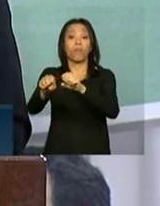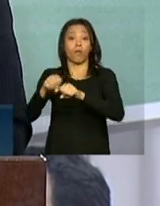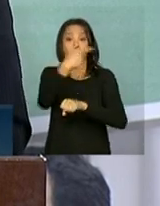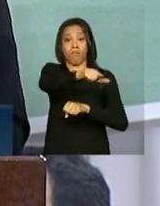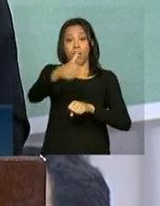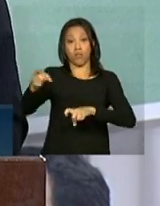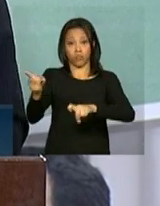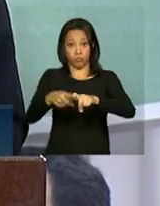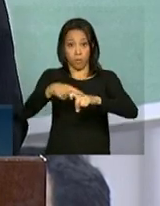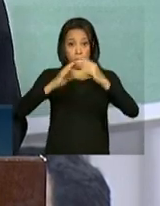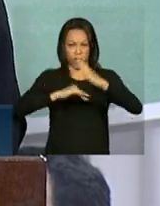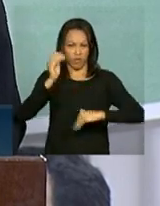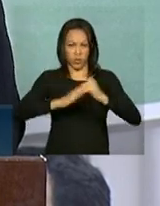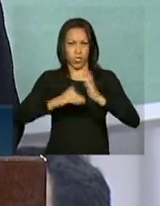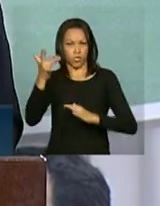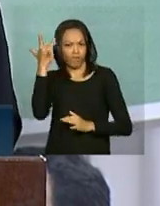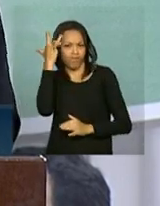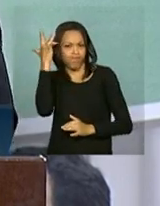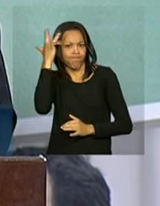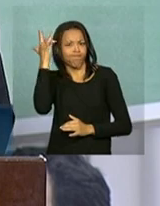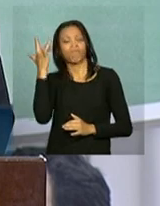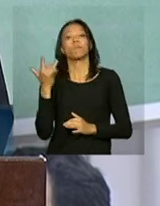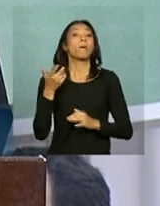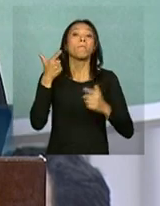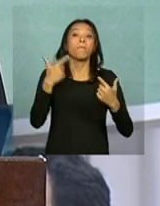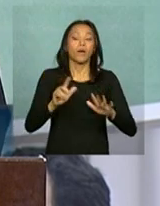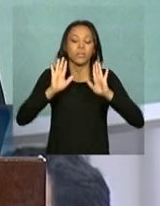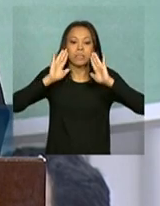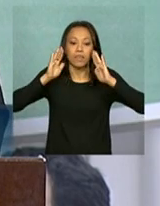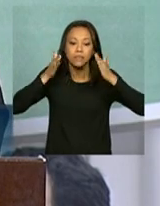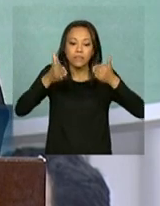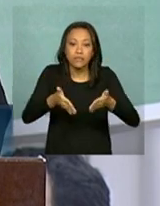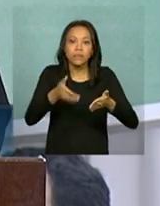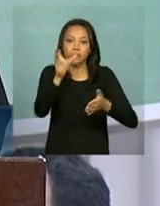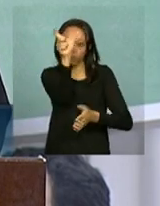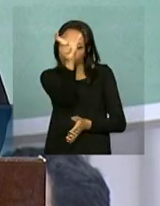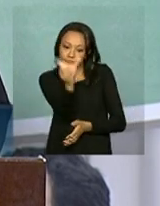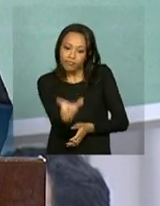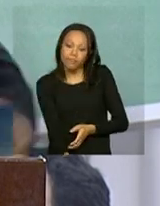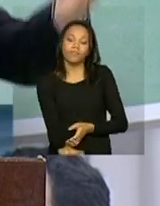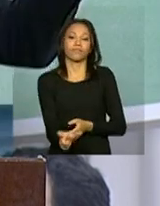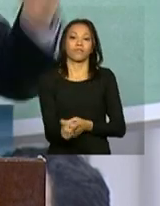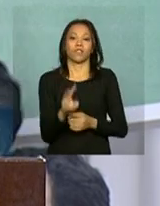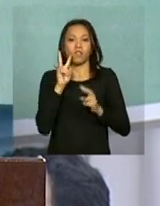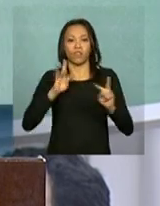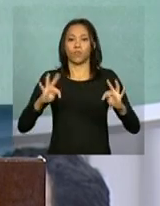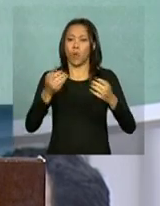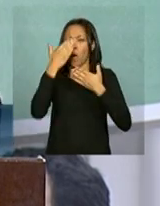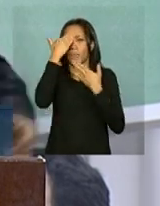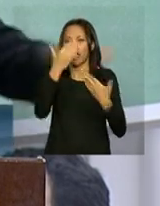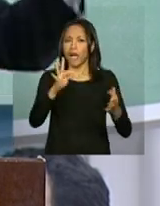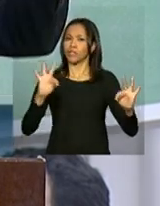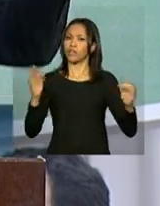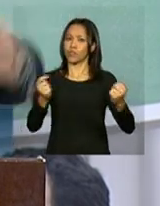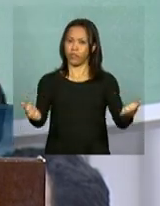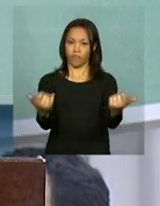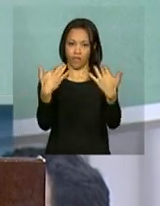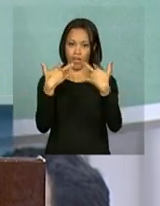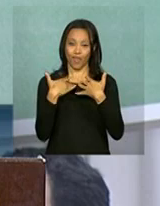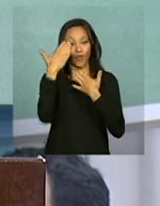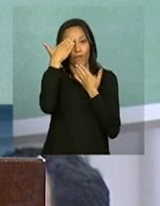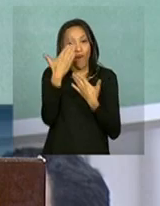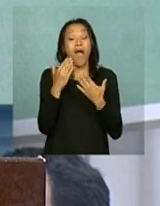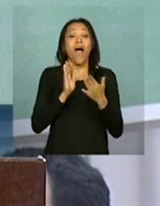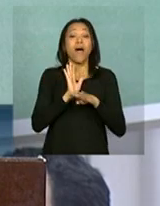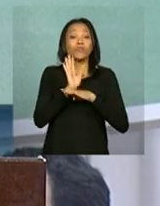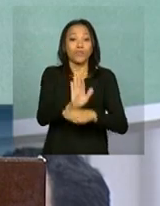profissionais, competentes profissionais, numa visão mais humanista e integral da medicina. Muito obrigado a vocês que vieram, estão ajudando a